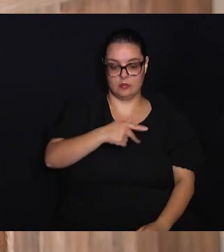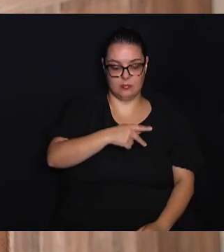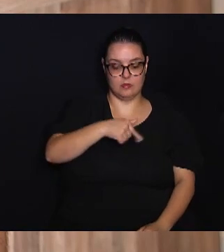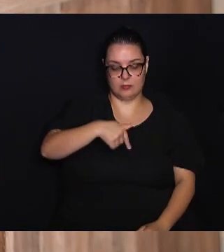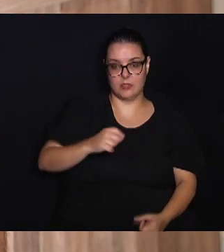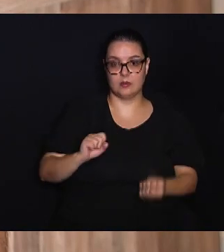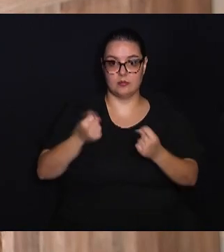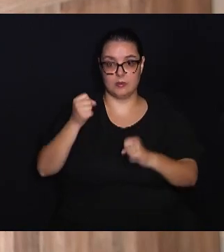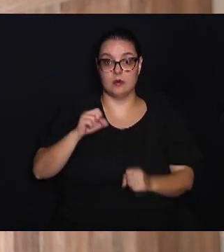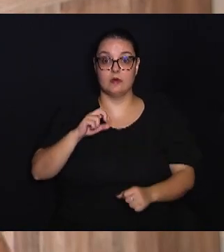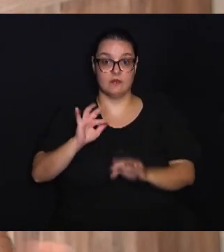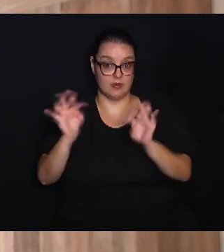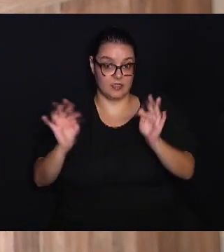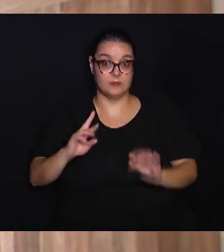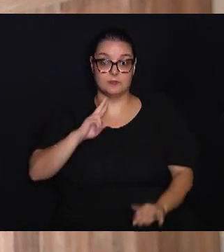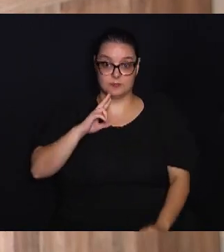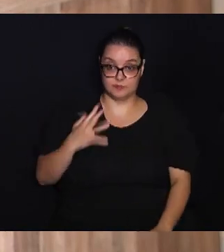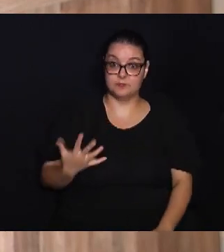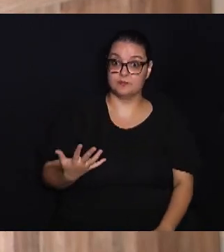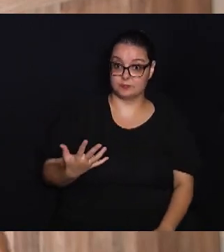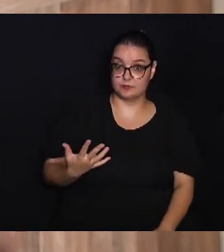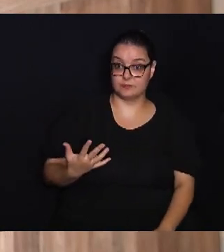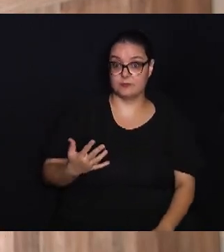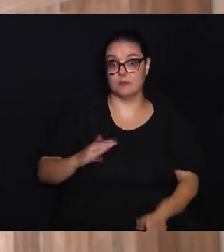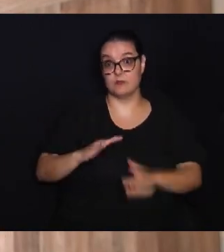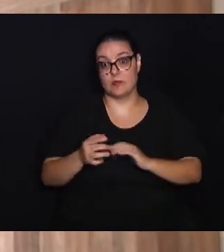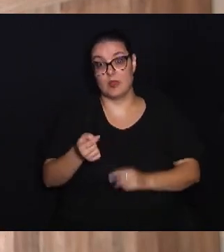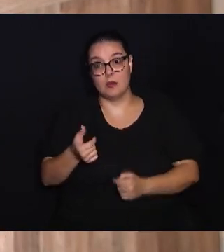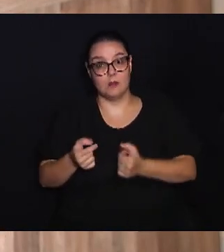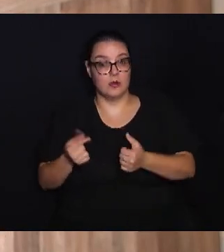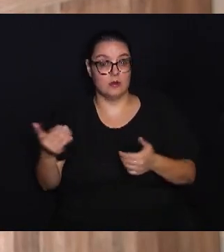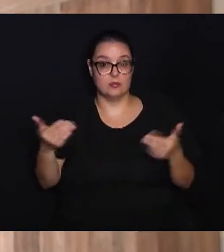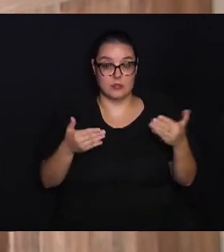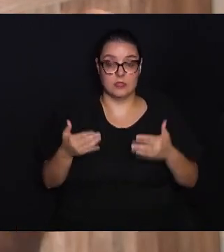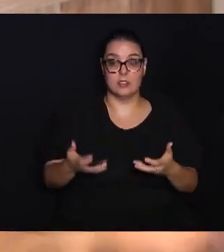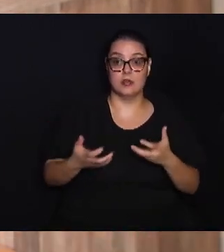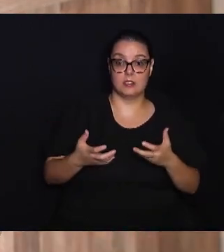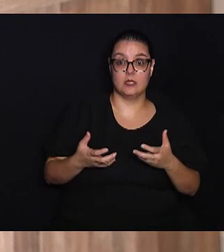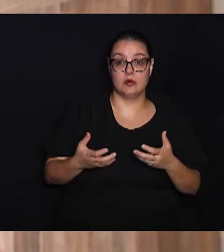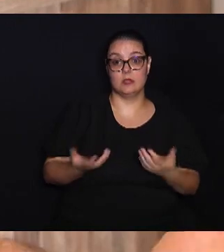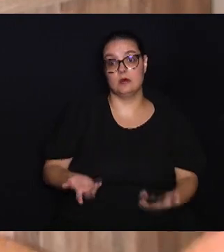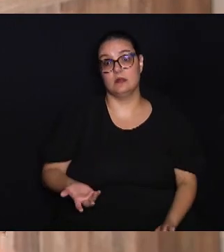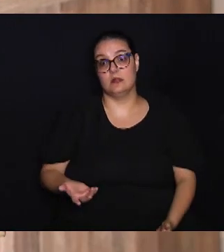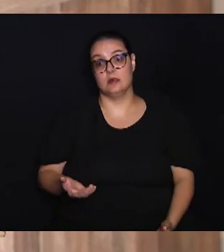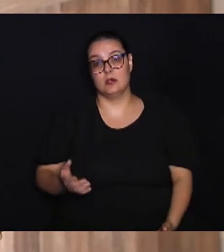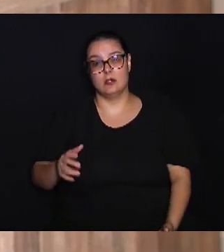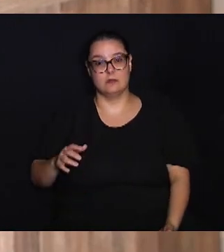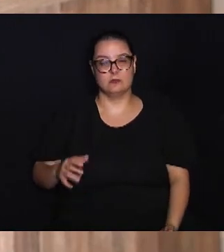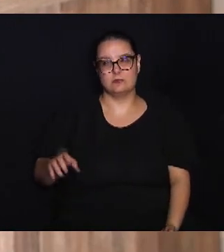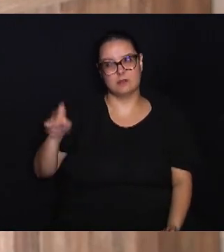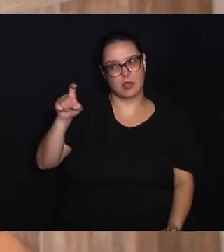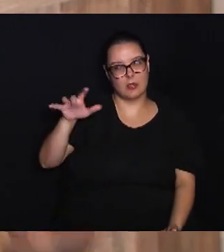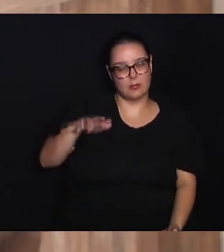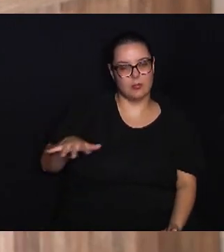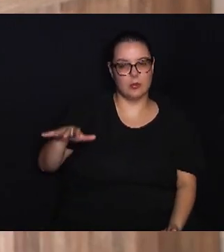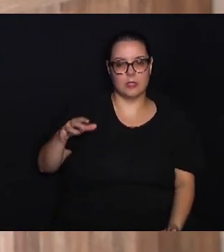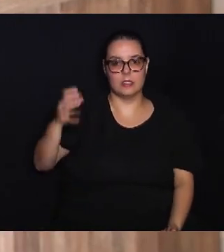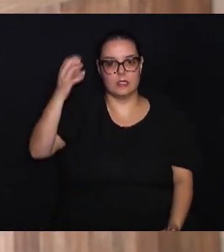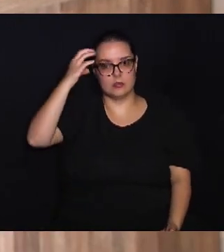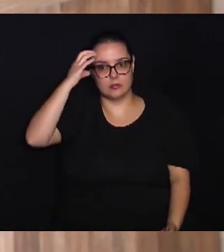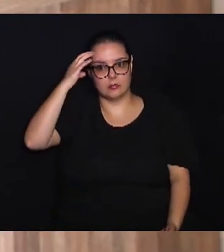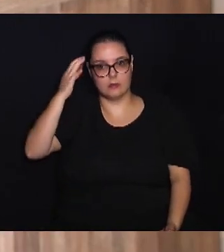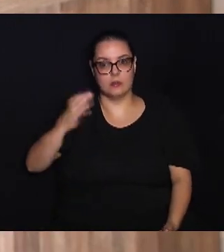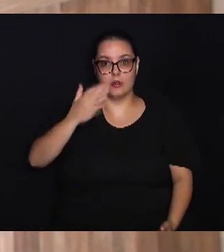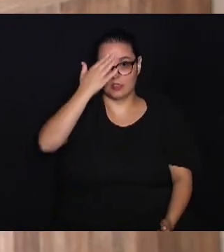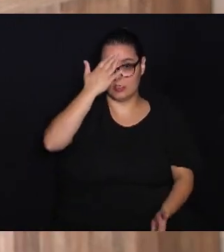resultado claro né a gente veio para um bairro que poucos vem né as pessoas querem ir mais pro Camboim E toral então a gente veio para um um